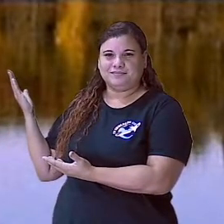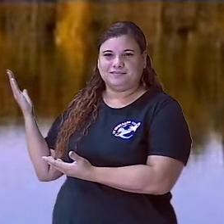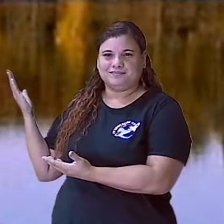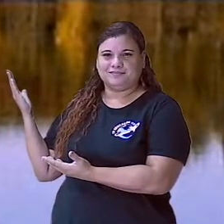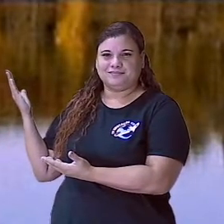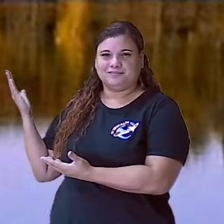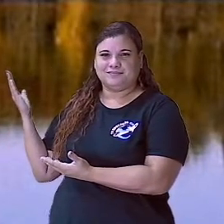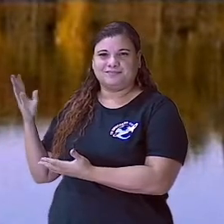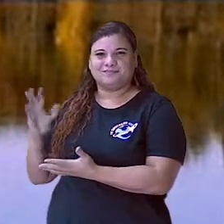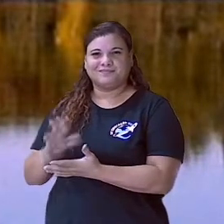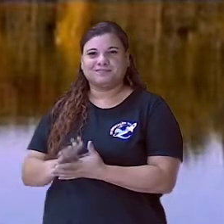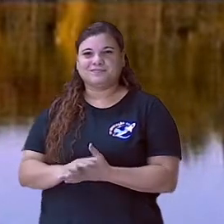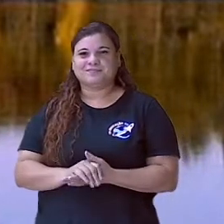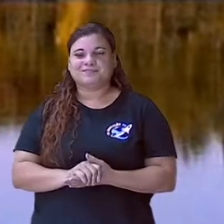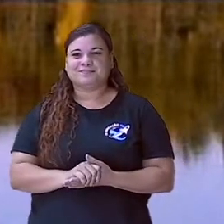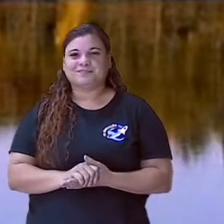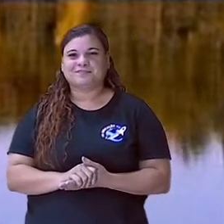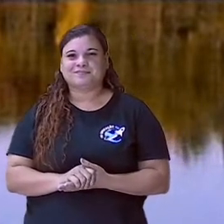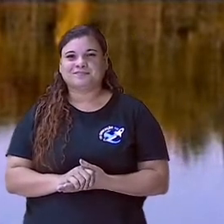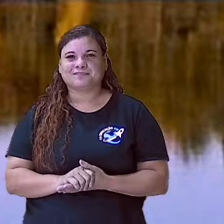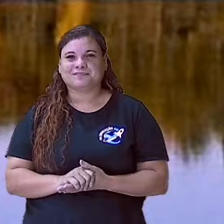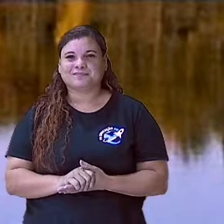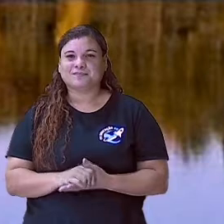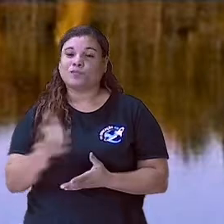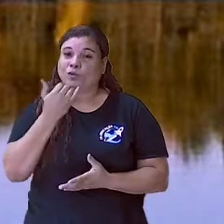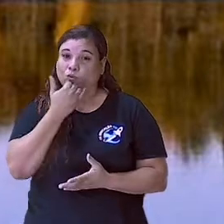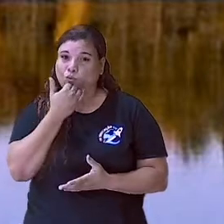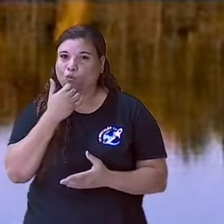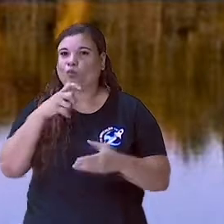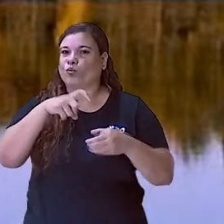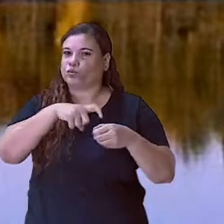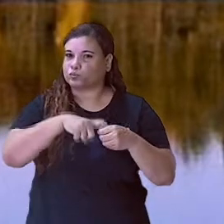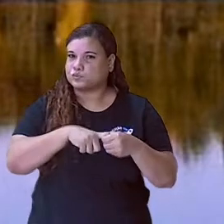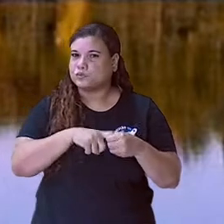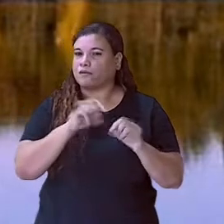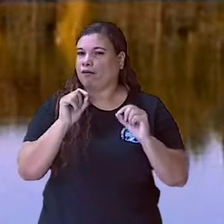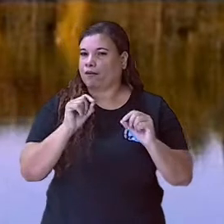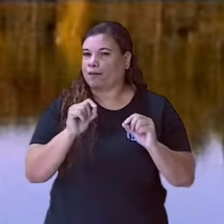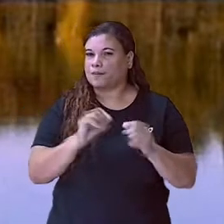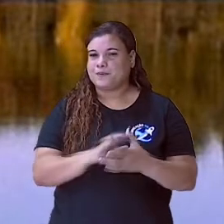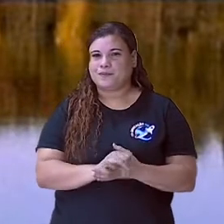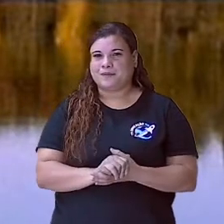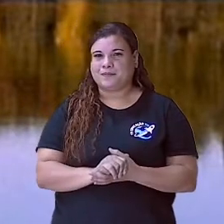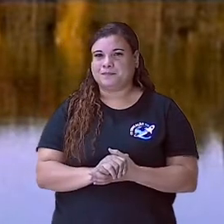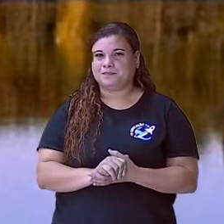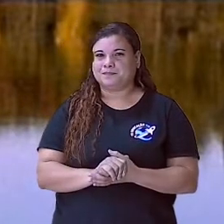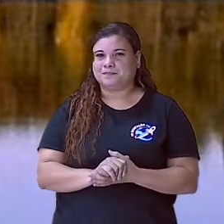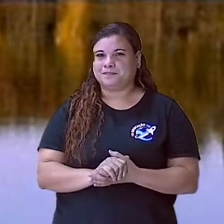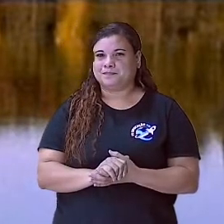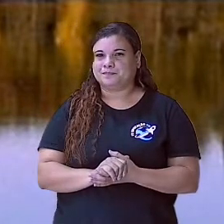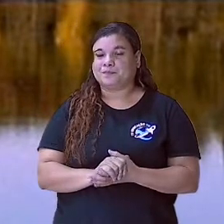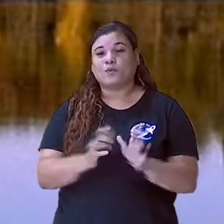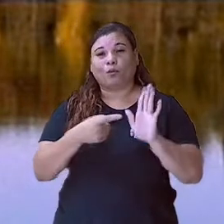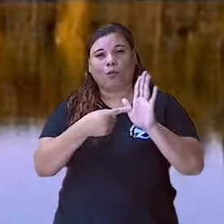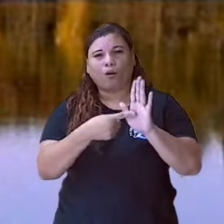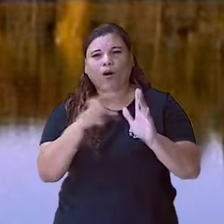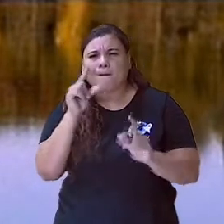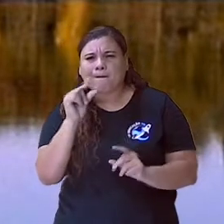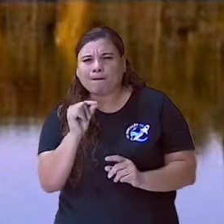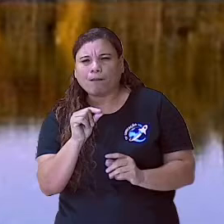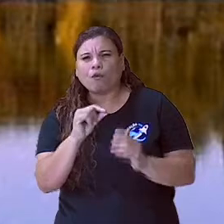Nós ainda voltamos, né, um pouco, numa foto ainda mostrando um pouco do outono,